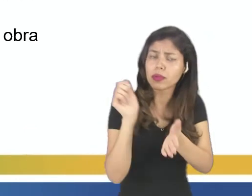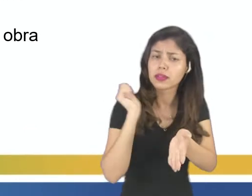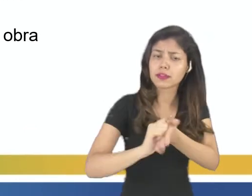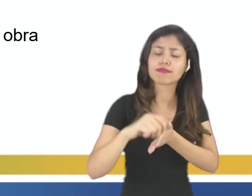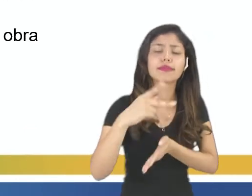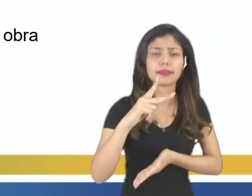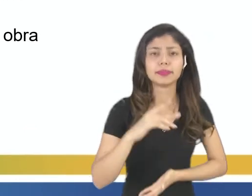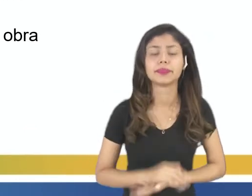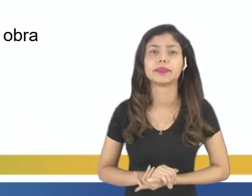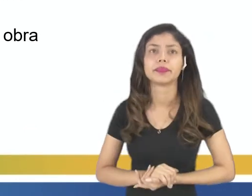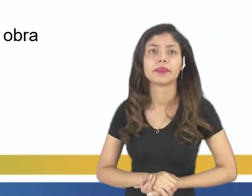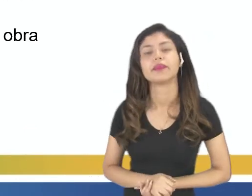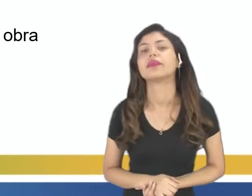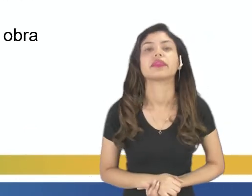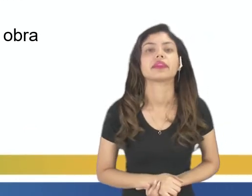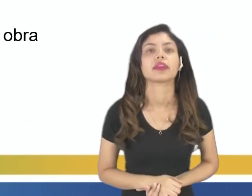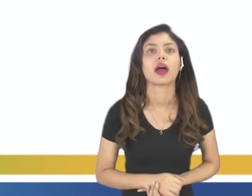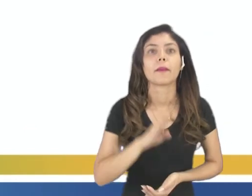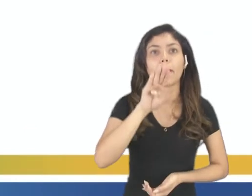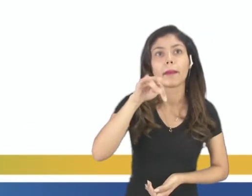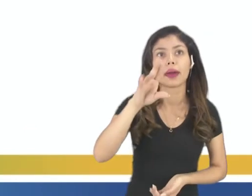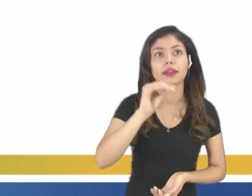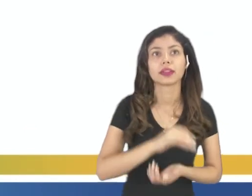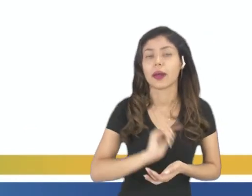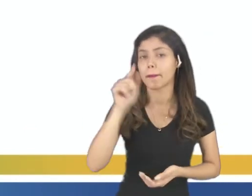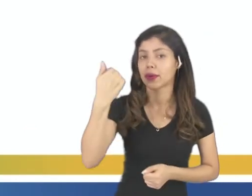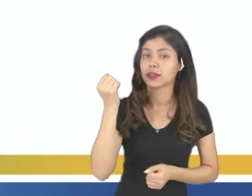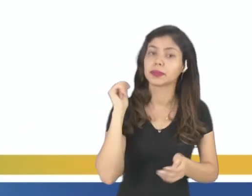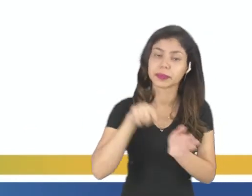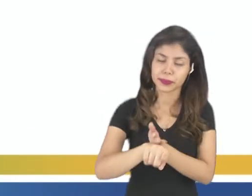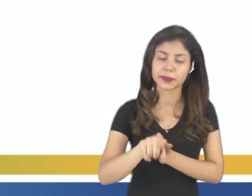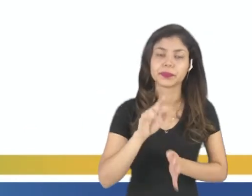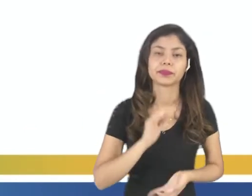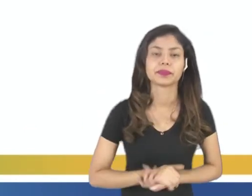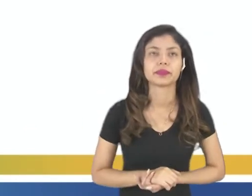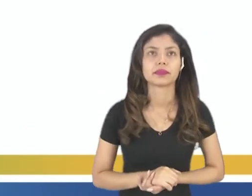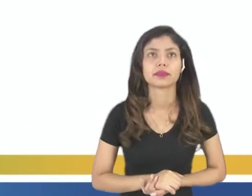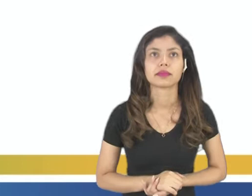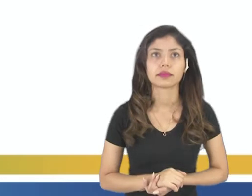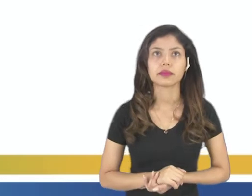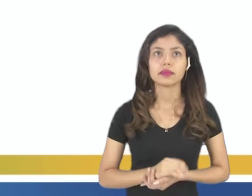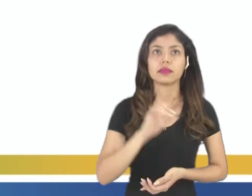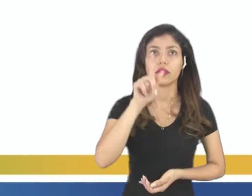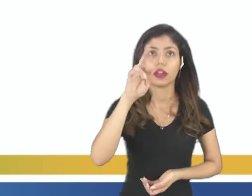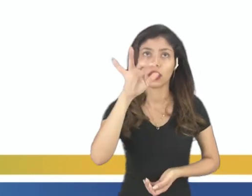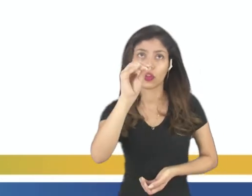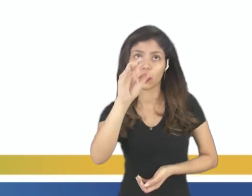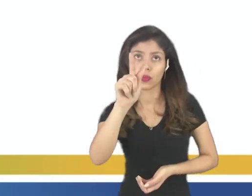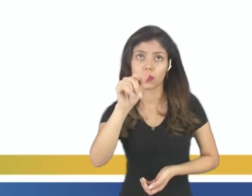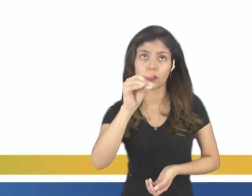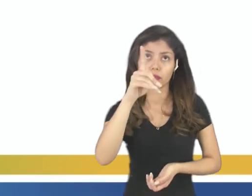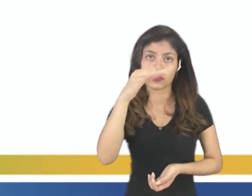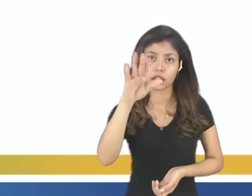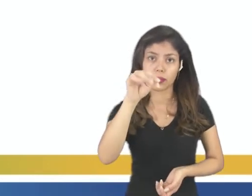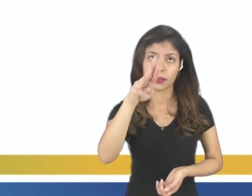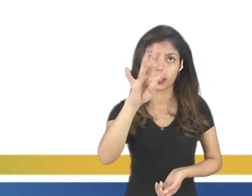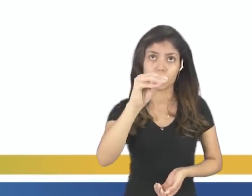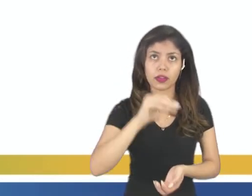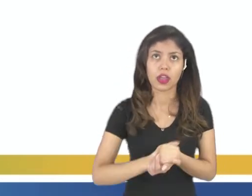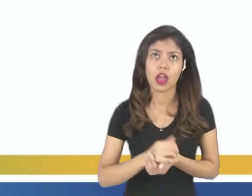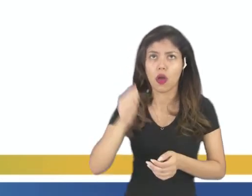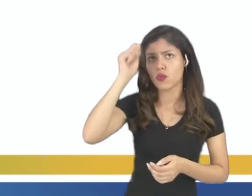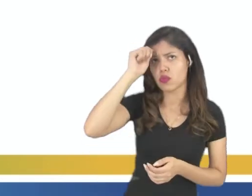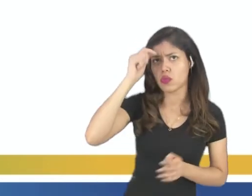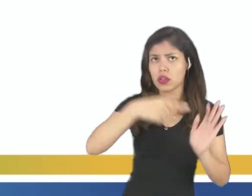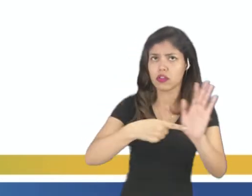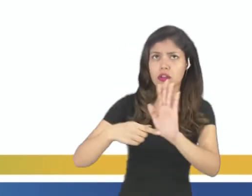ele, tá? Por Bento Teixeira. Vamos para a próxima. A obra de Gregório de Matos, autor que se